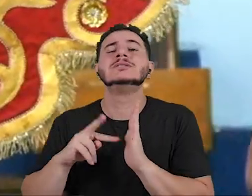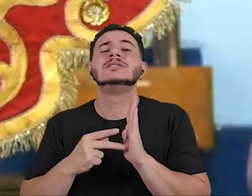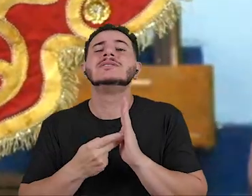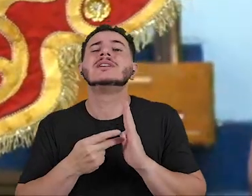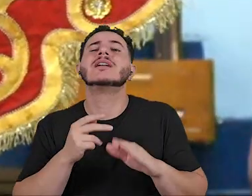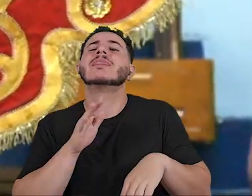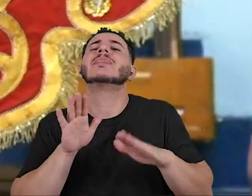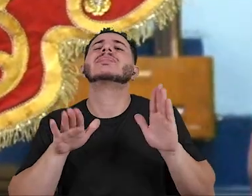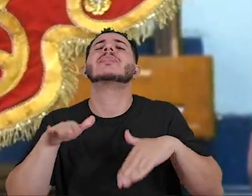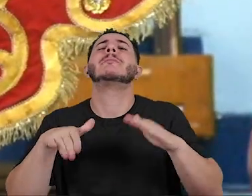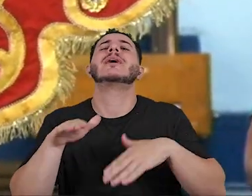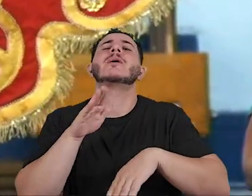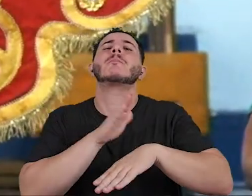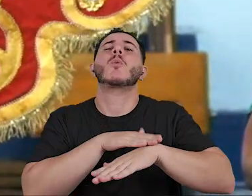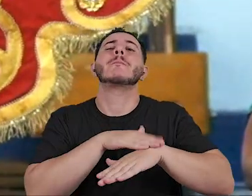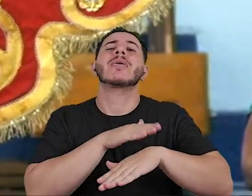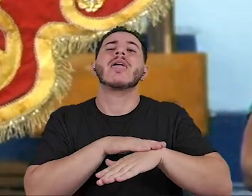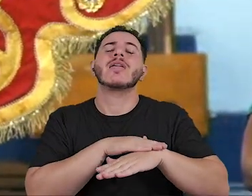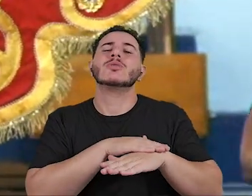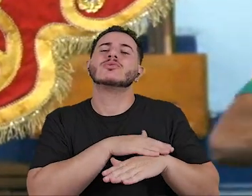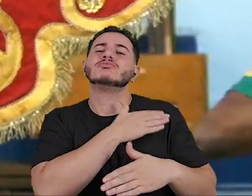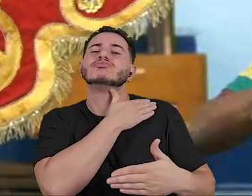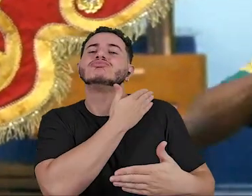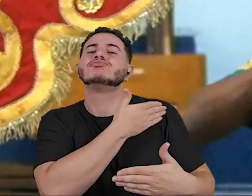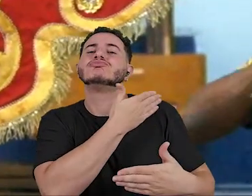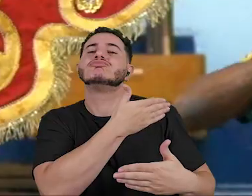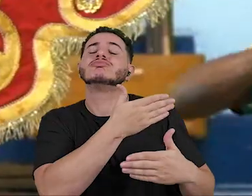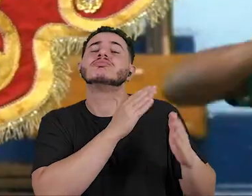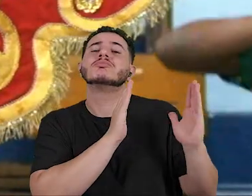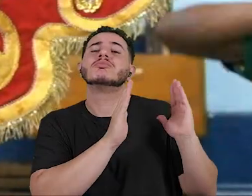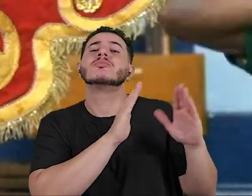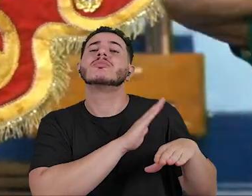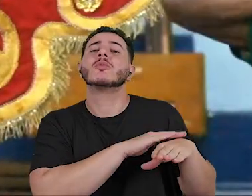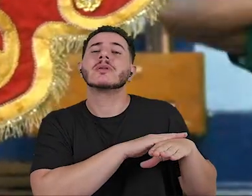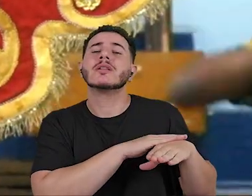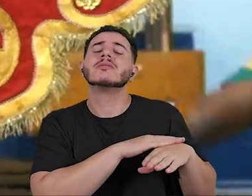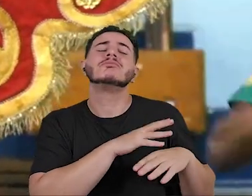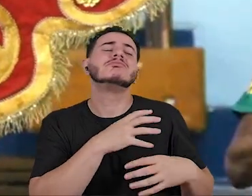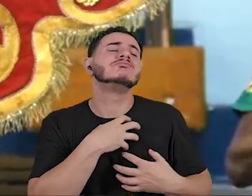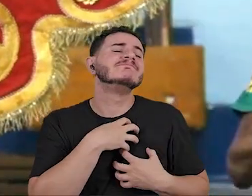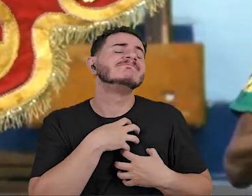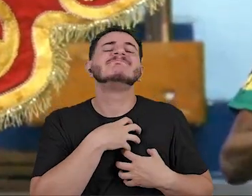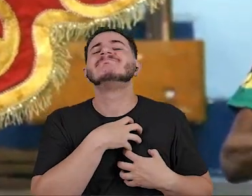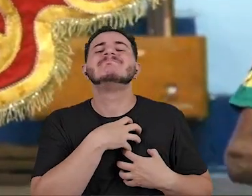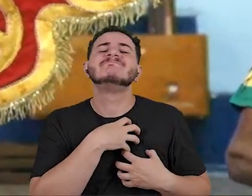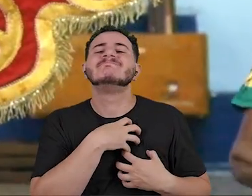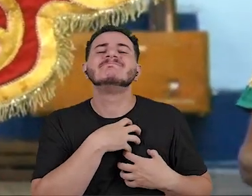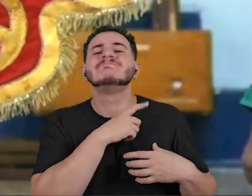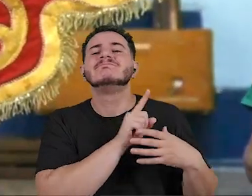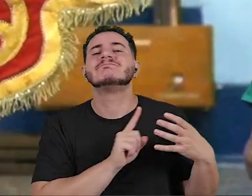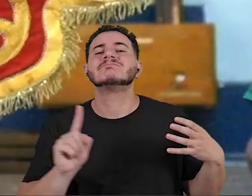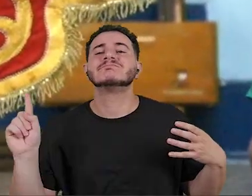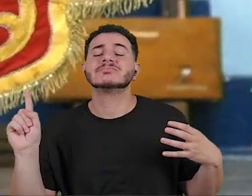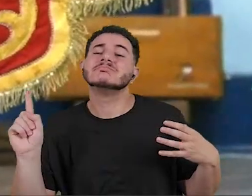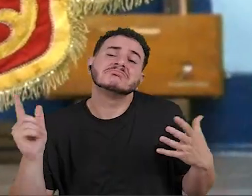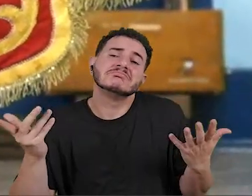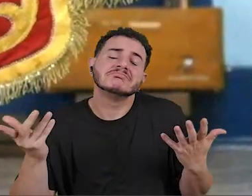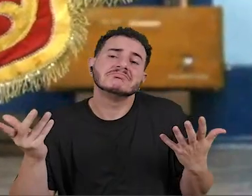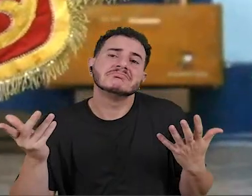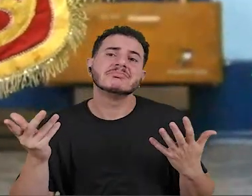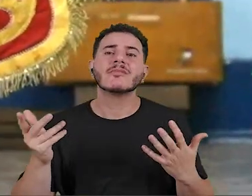e você não se sente bem. Tem coisas que acontecem, pessoas aparecem,